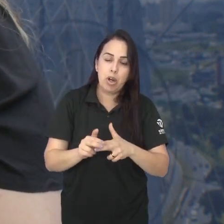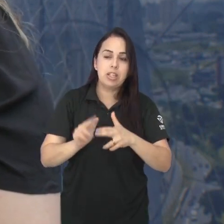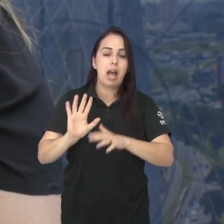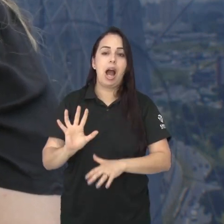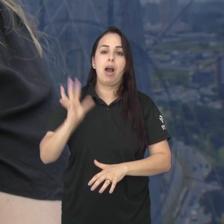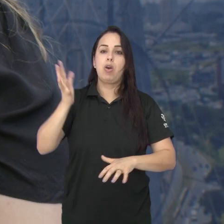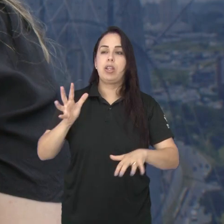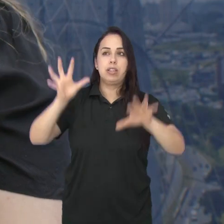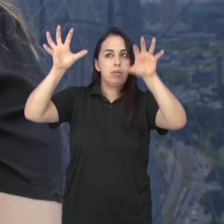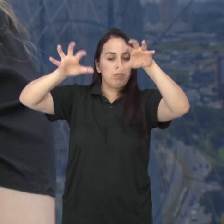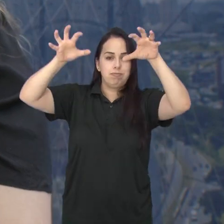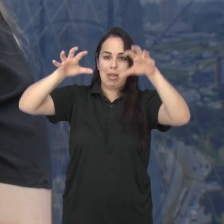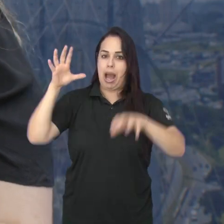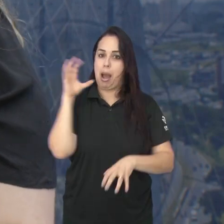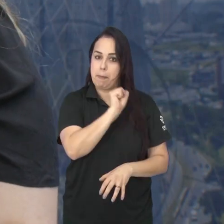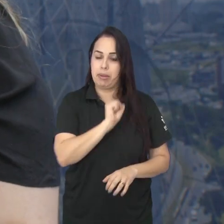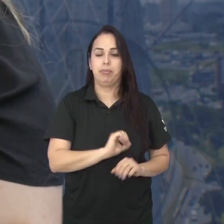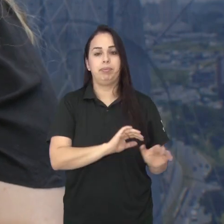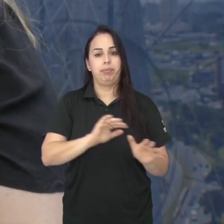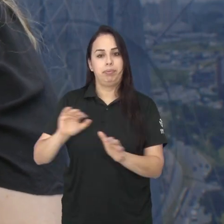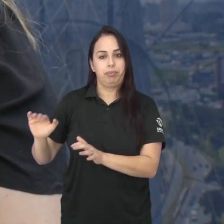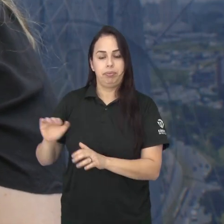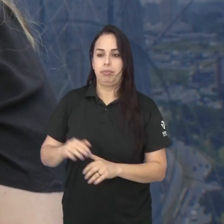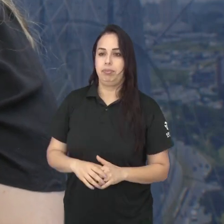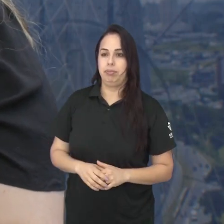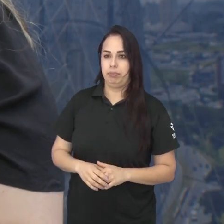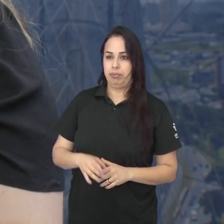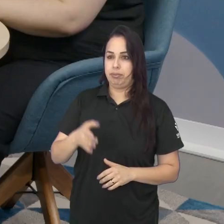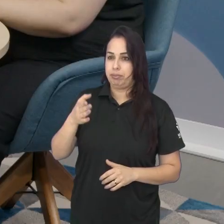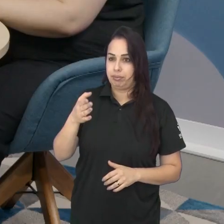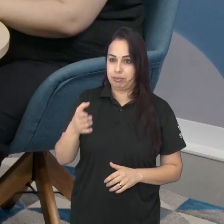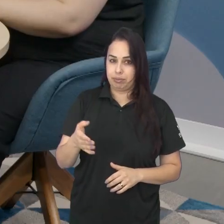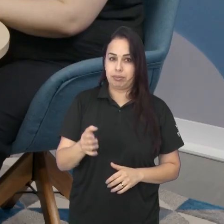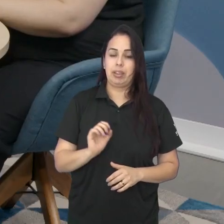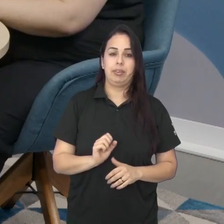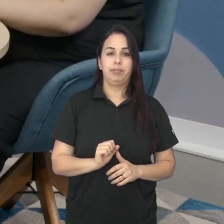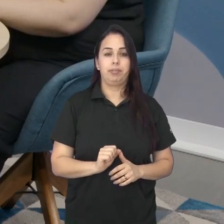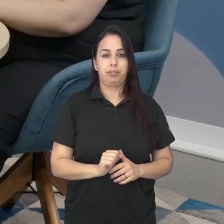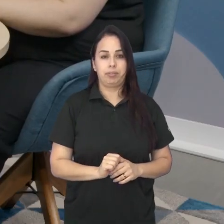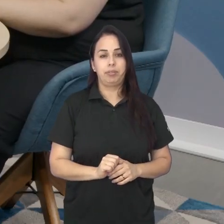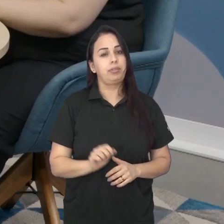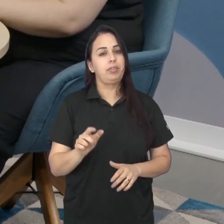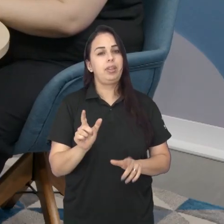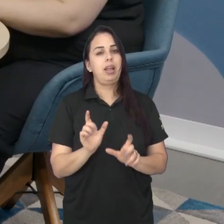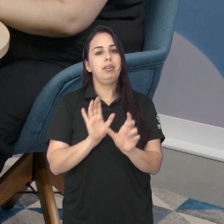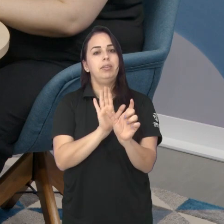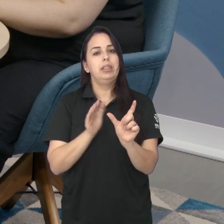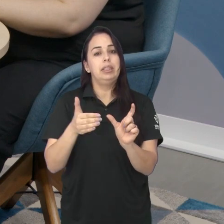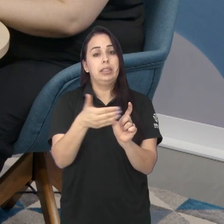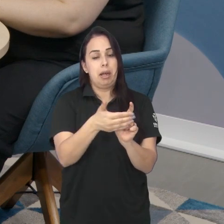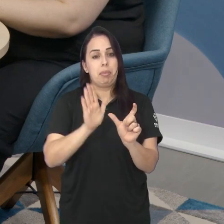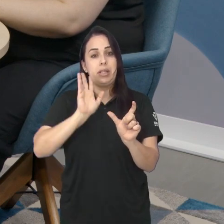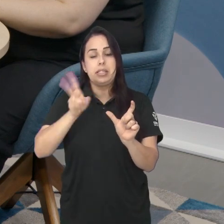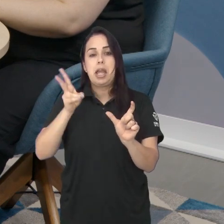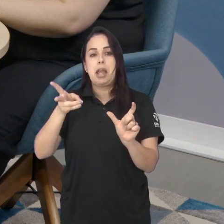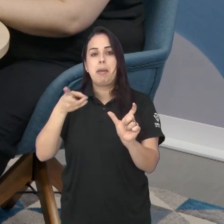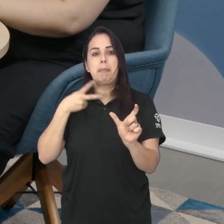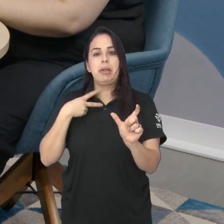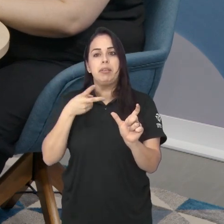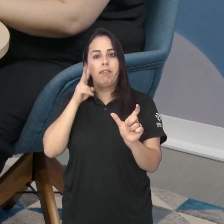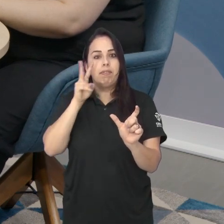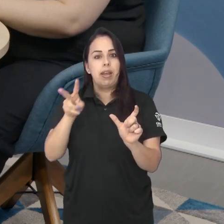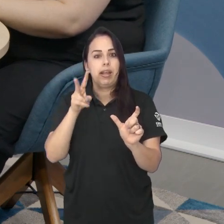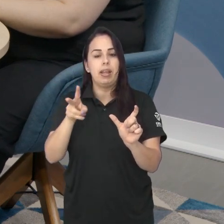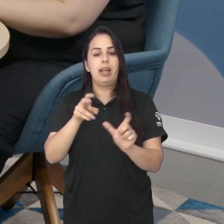favorece a formação da nuvem. E, Raniele, alguns termos que até que são popularmente conhecidos, que a gente ouve falar todos os